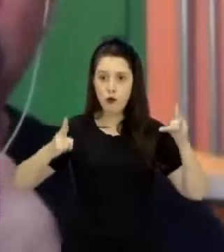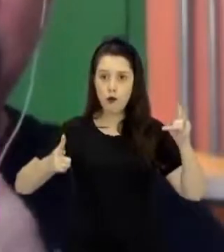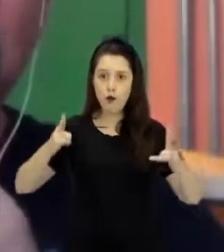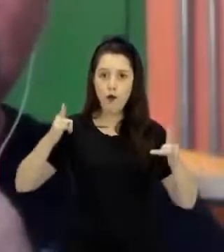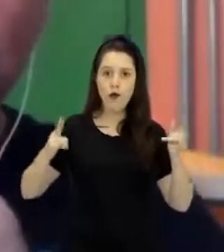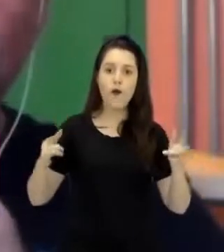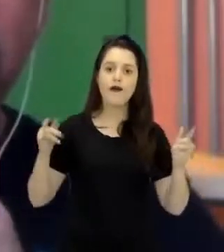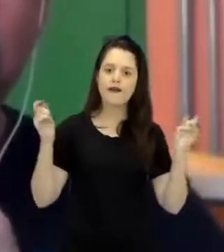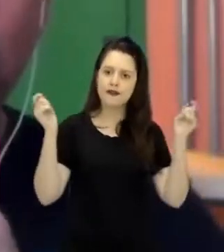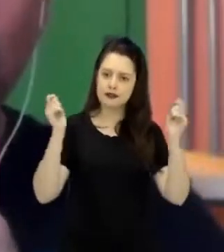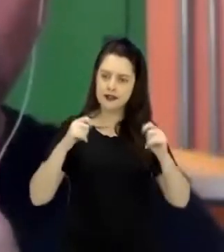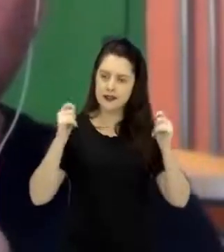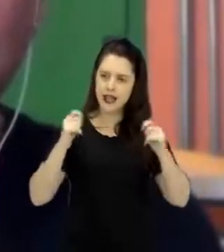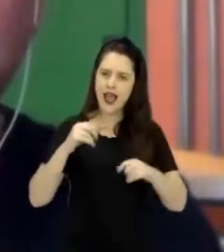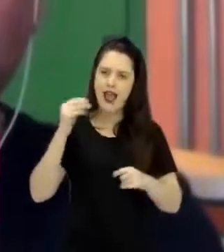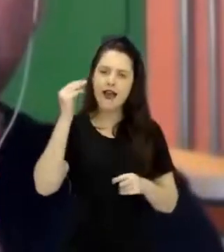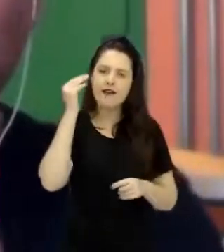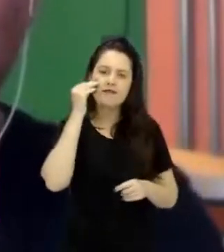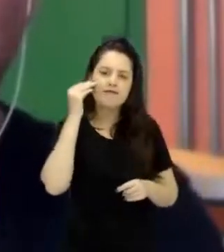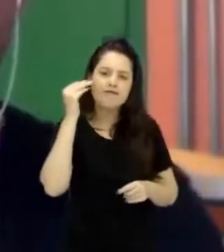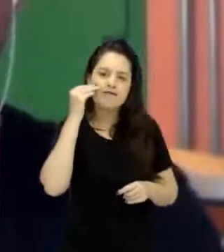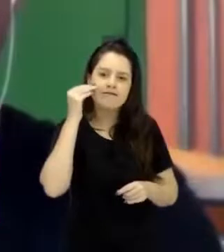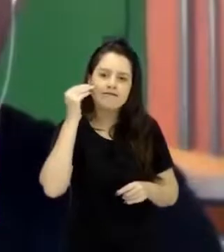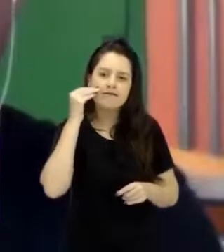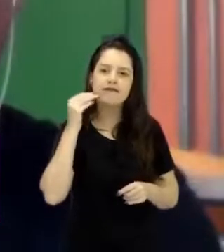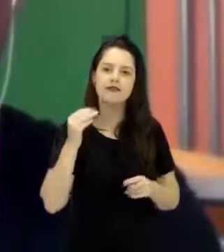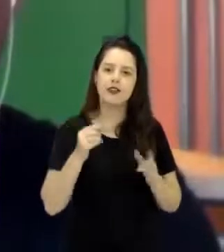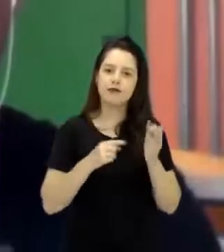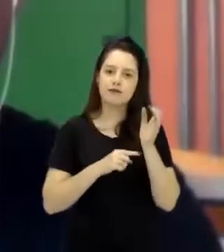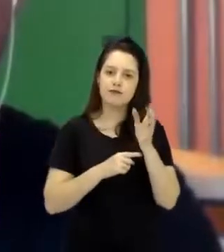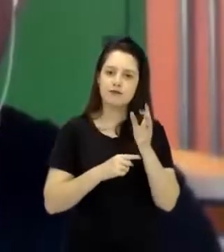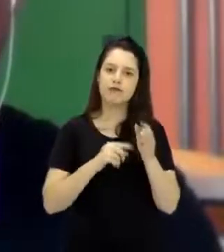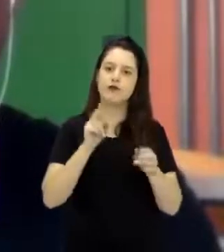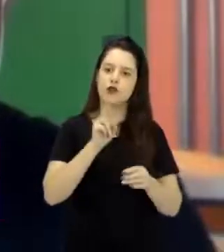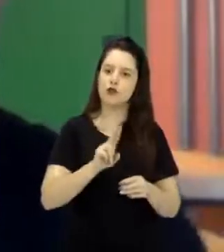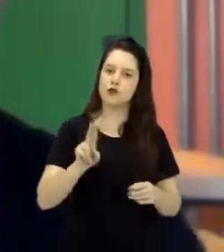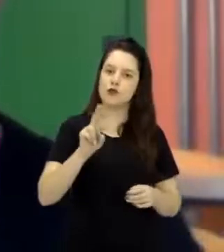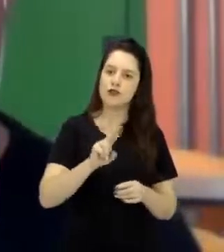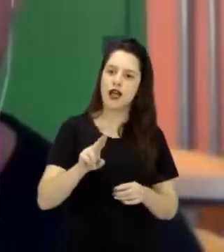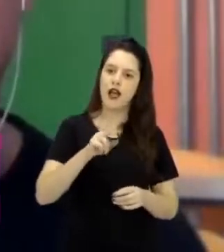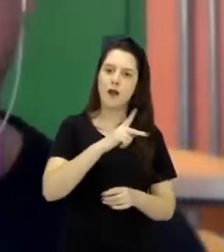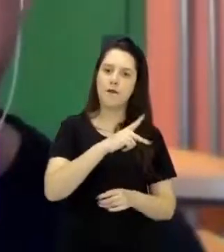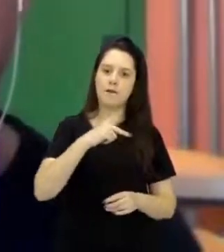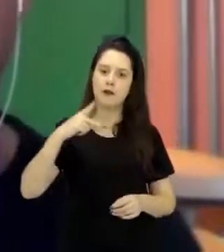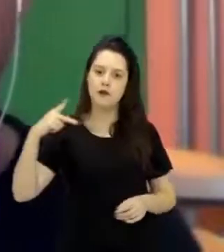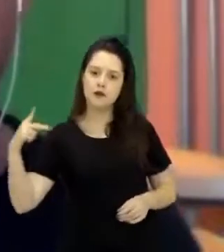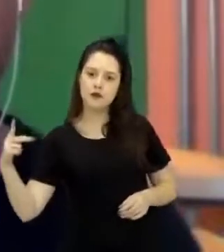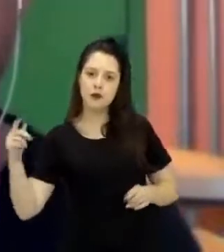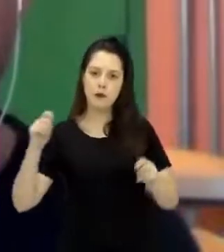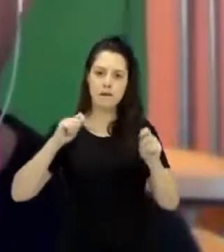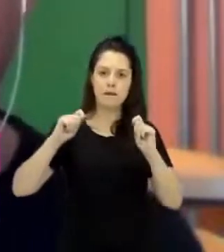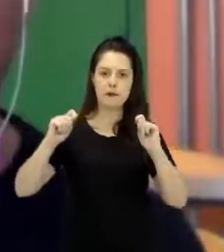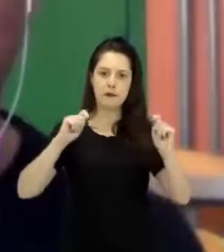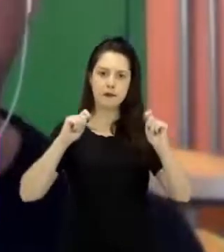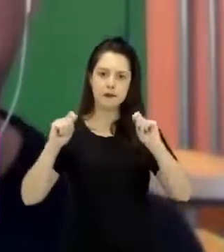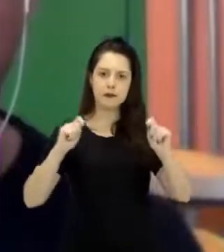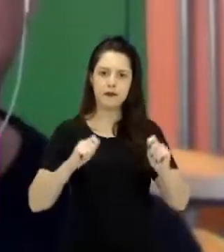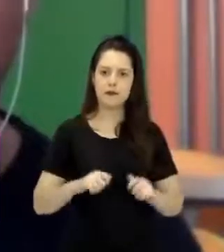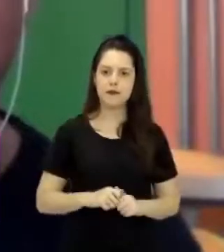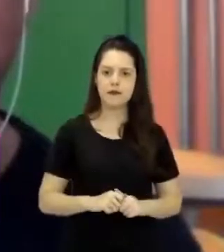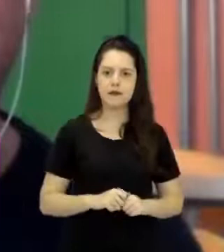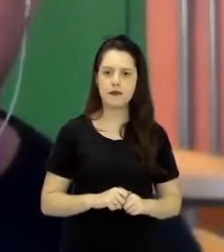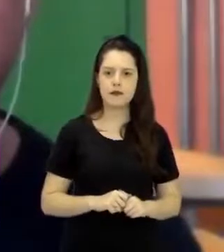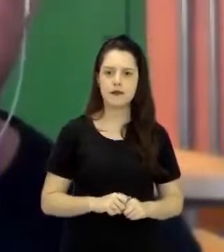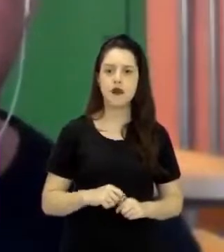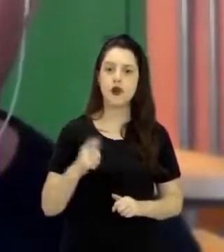nós vamos fazer um teste com o servomotor para mostrar como a gente usa o potenciômetro para fazer controle desse dispositivo. Então, no nosso